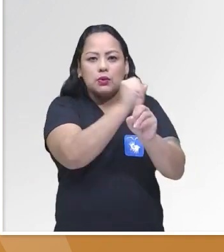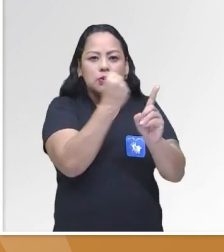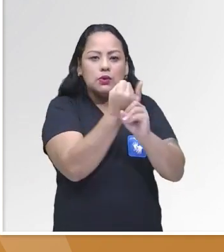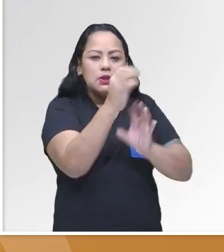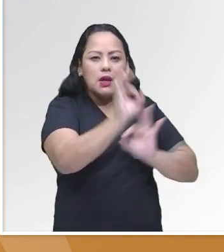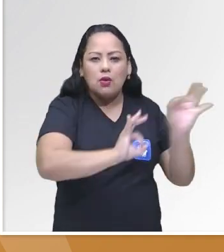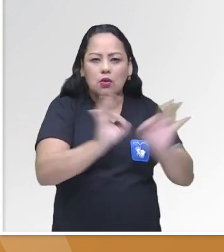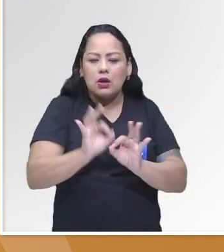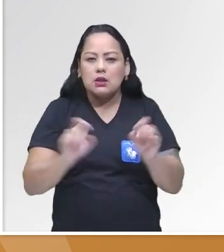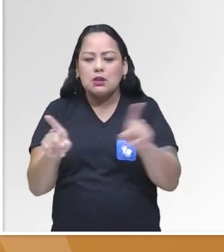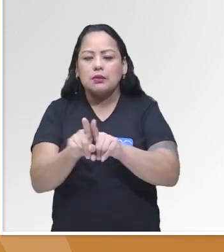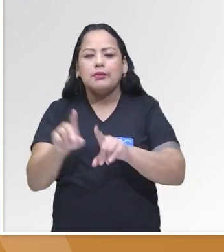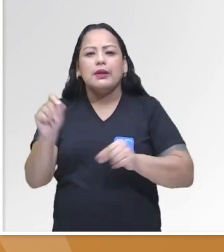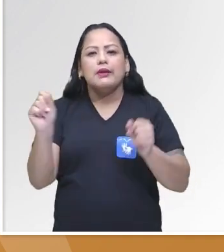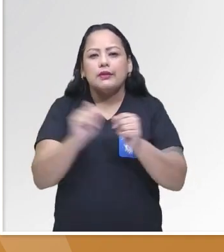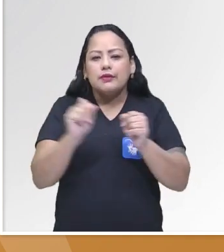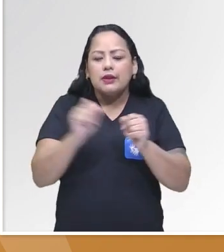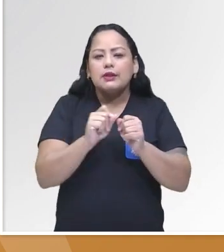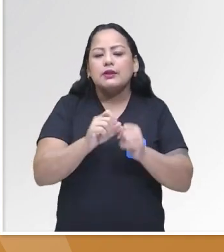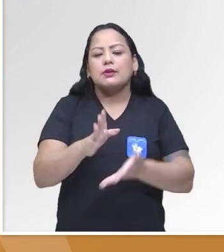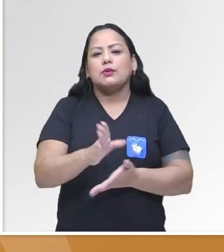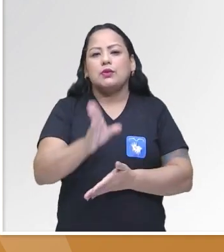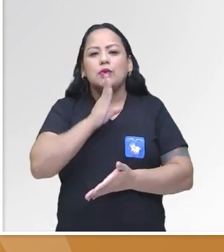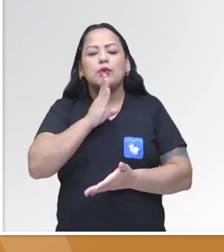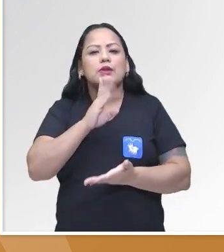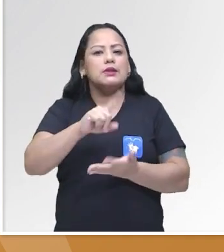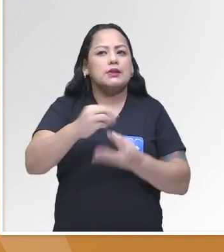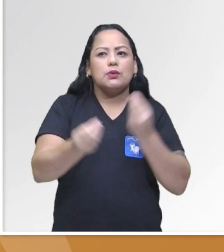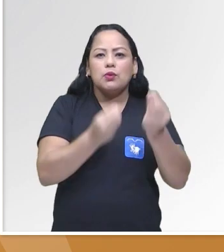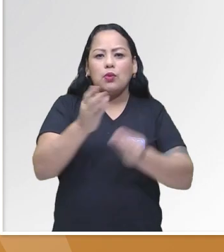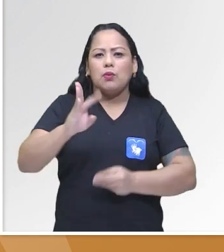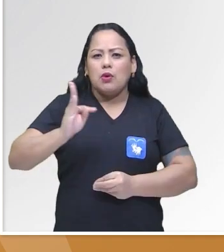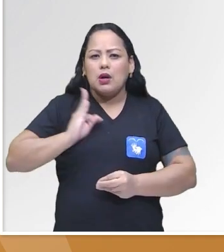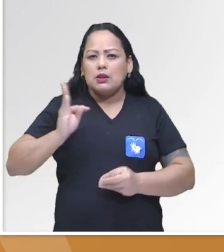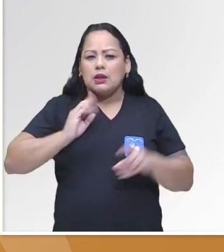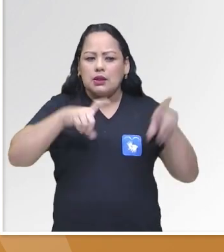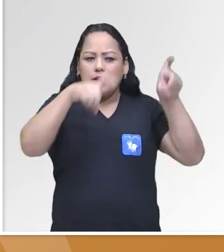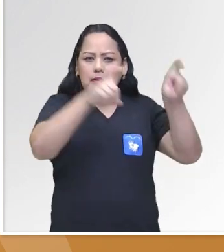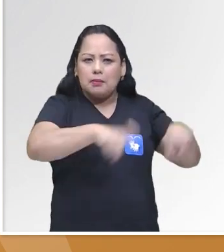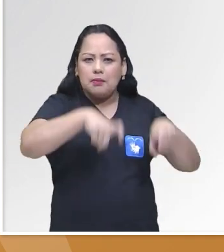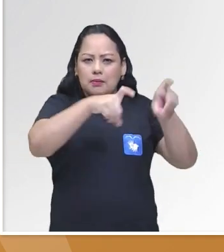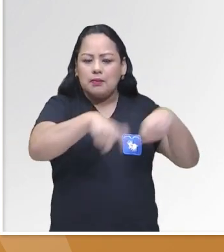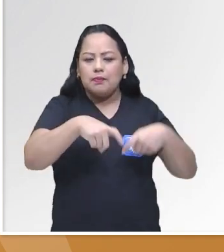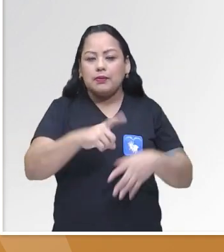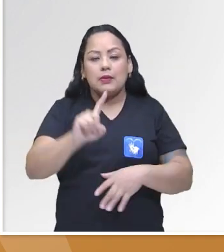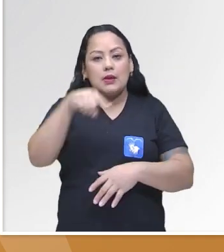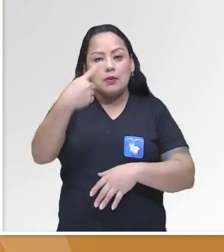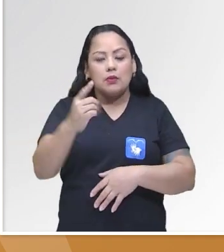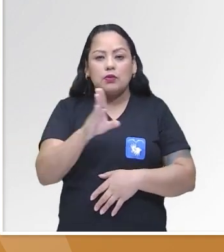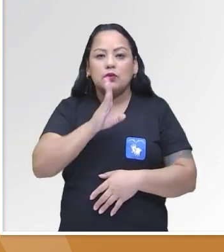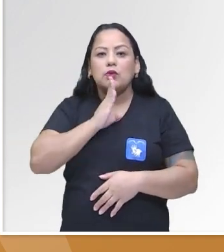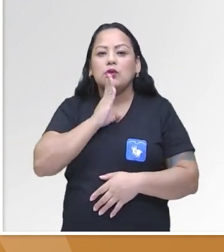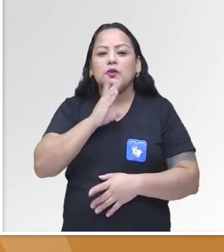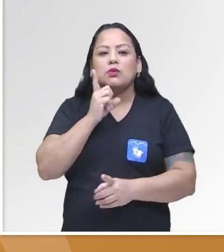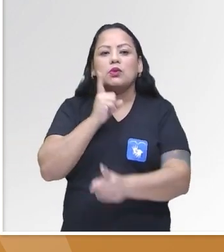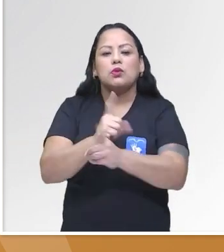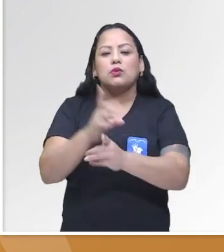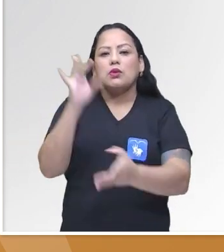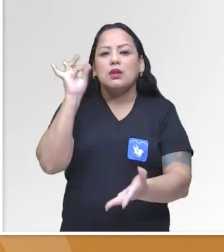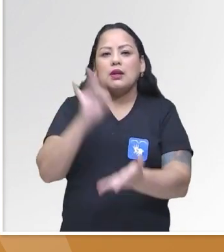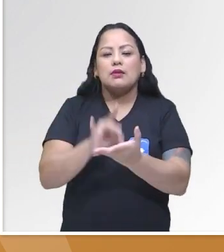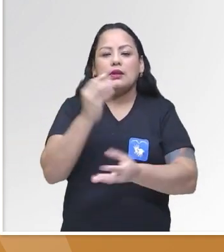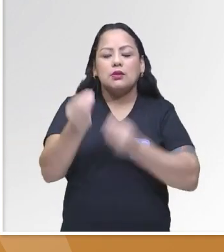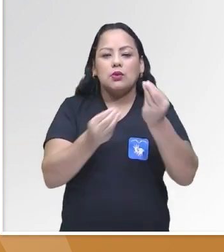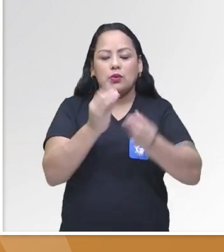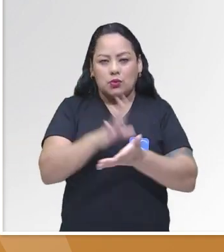organizadas, praticavam e conheciam muitas técnicas de agricultura. Em seguida, vocês viram o encontro, que é justamente o